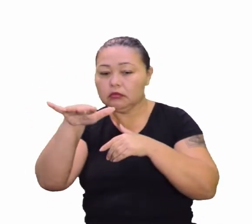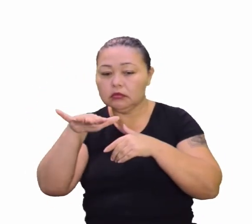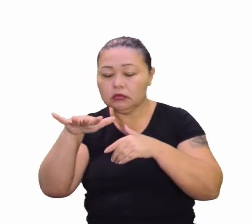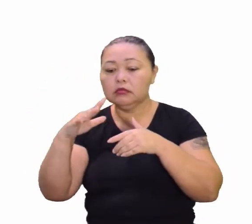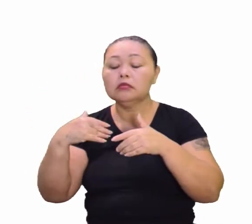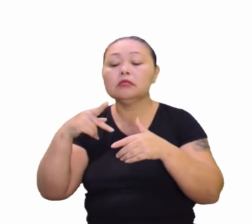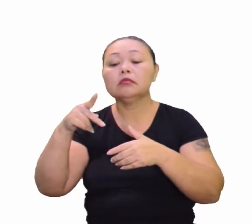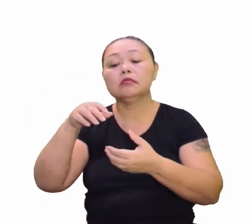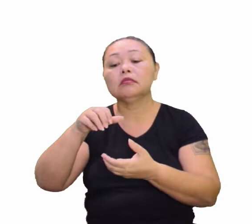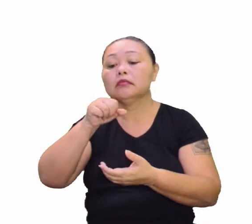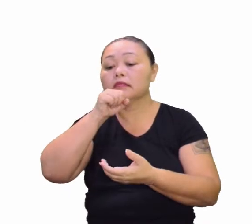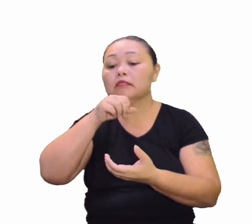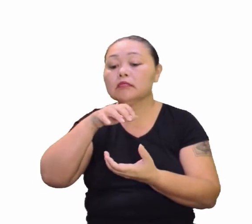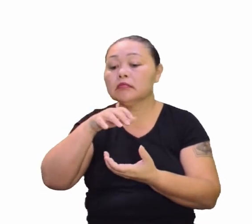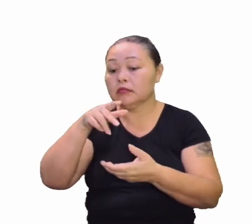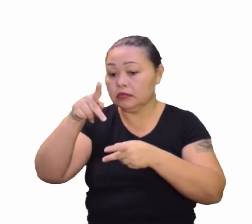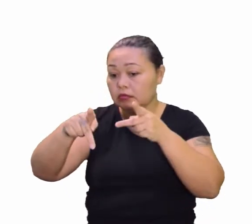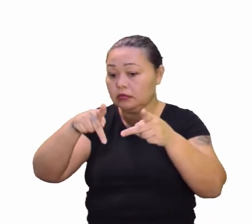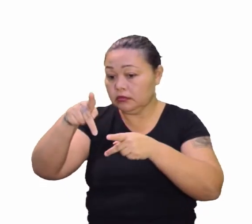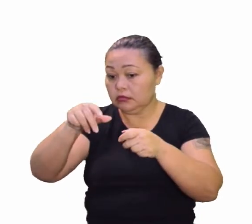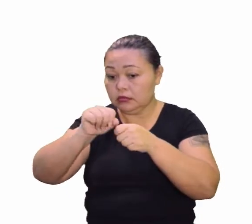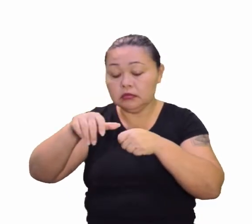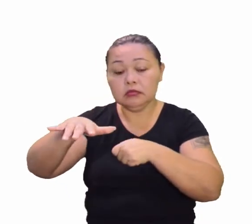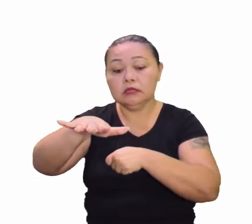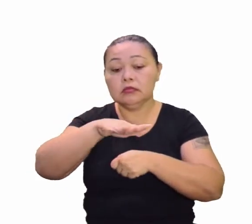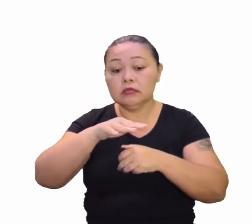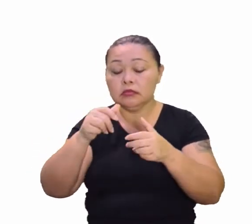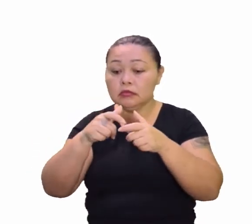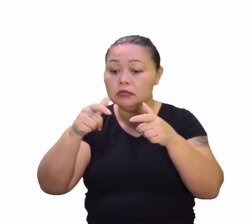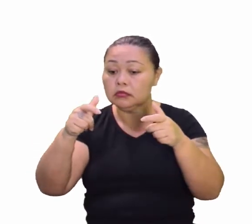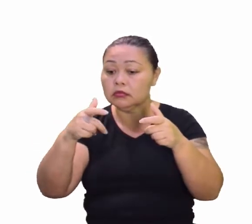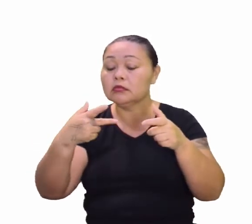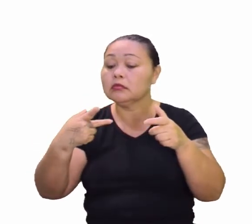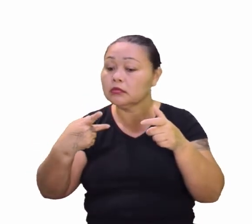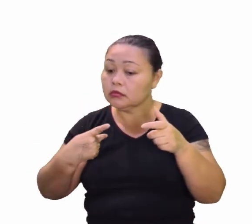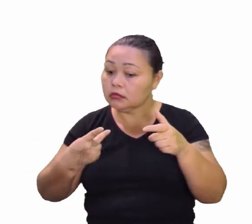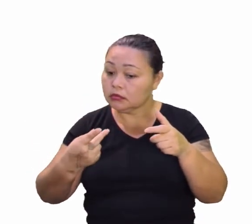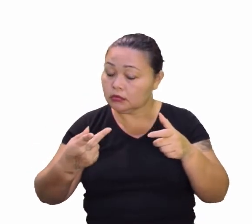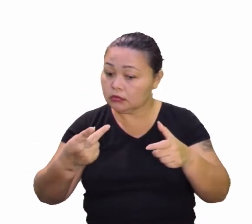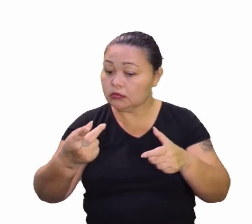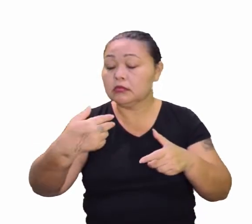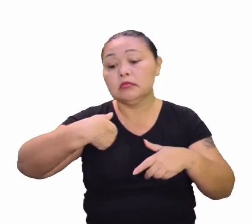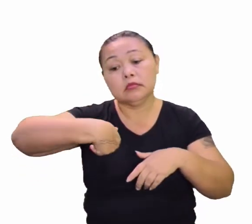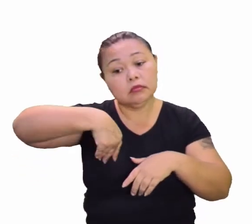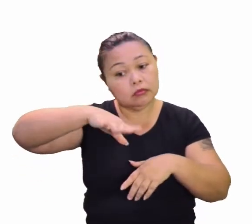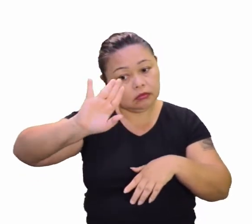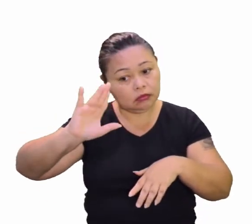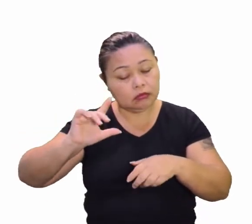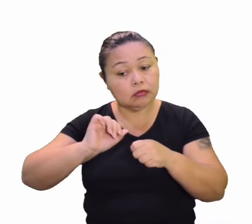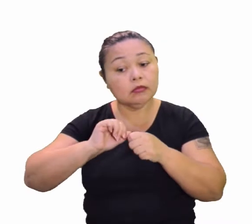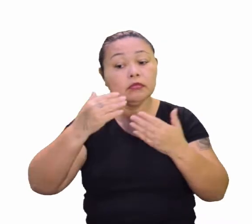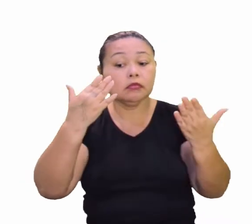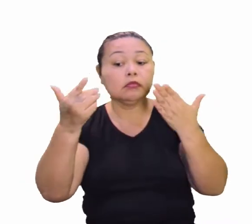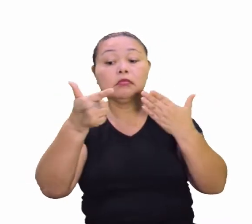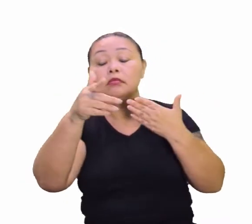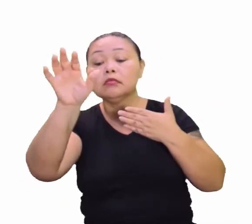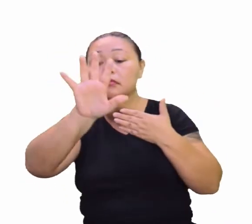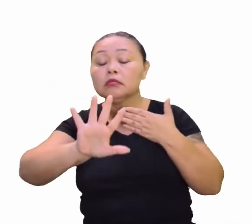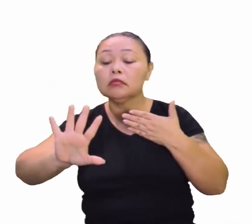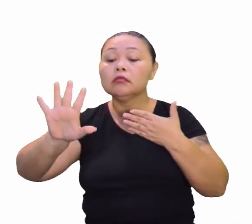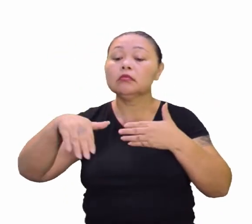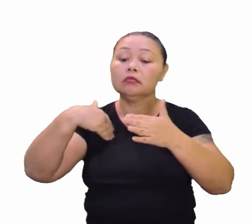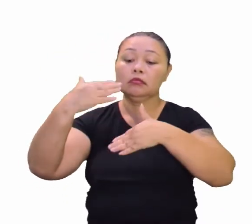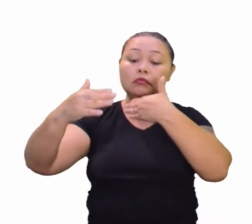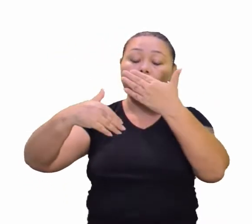concentração populacional. Então, Rondônia aumentou a sua expectativa de vida, mas se comparado com outras regiões, por exemplo, de